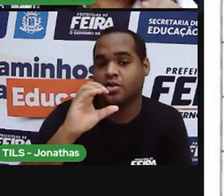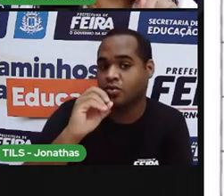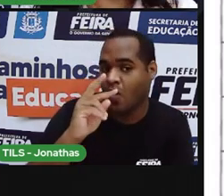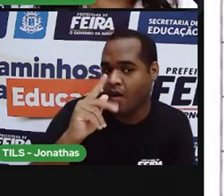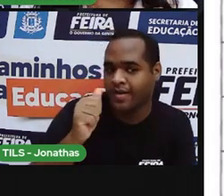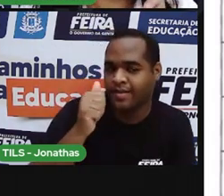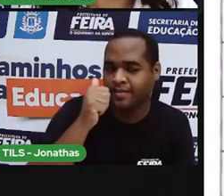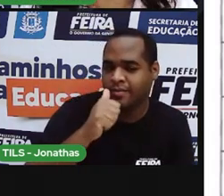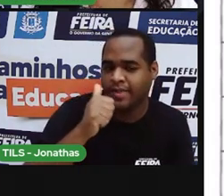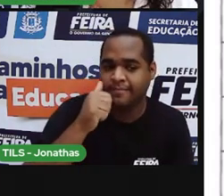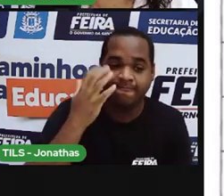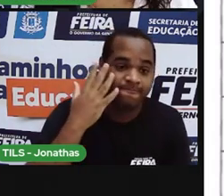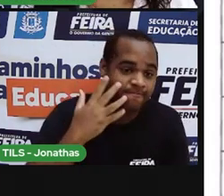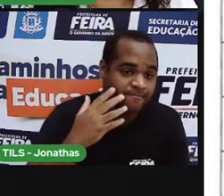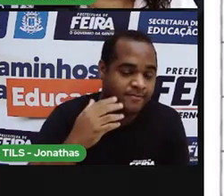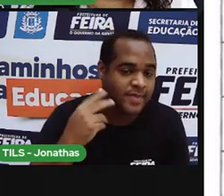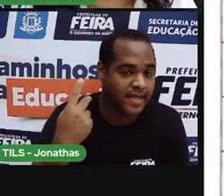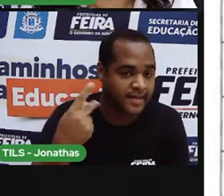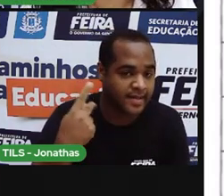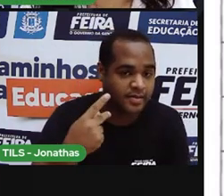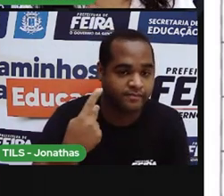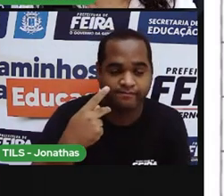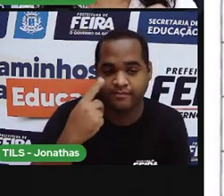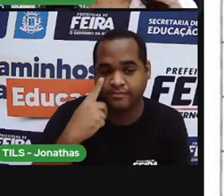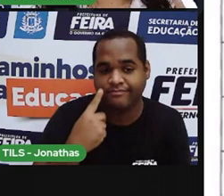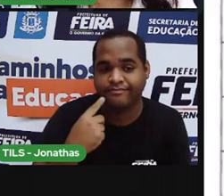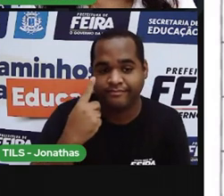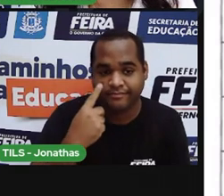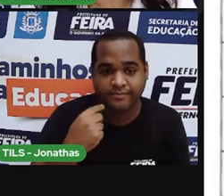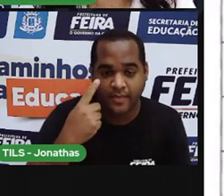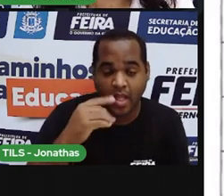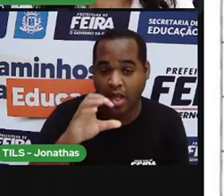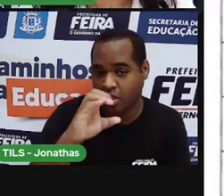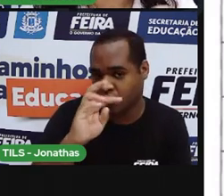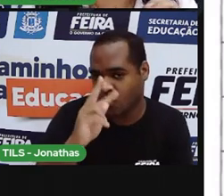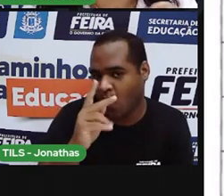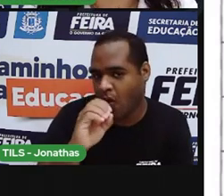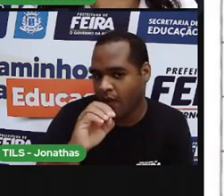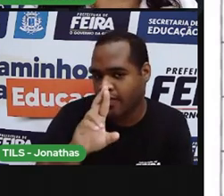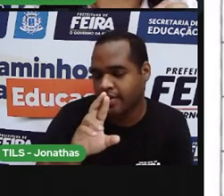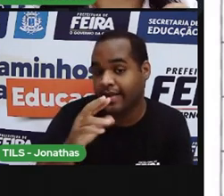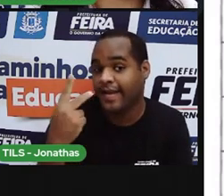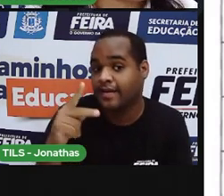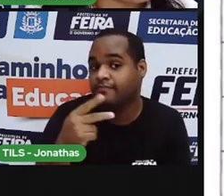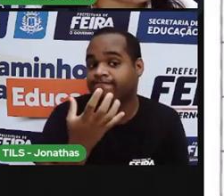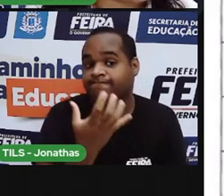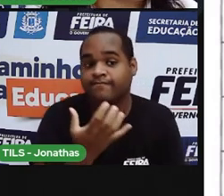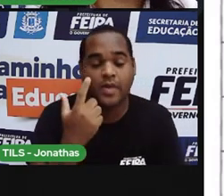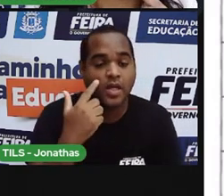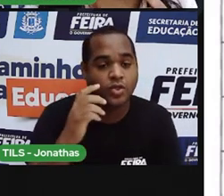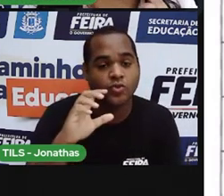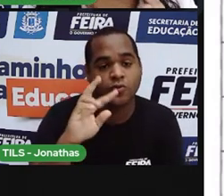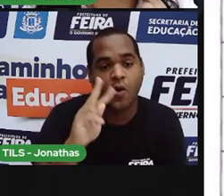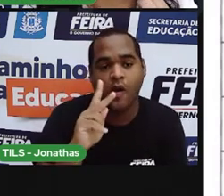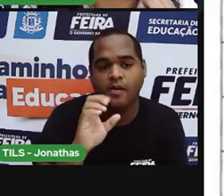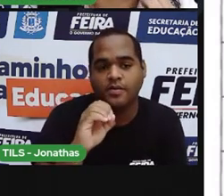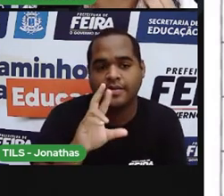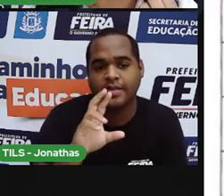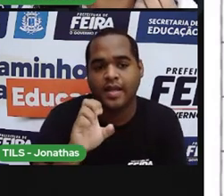chora, mas aqui é chorar. Ela quer chorar.